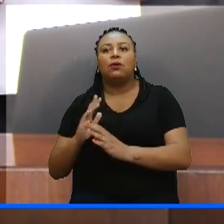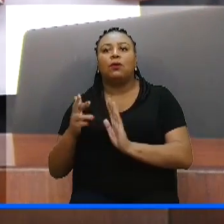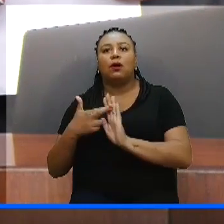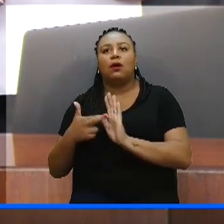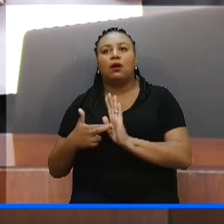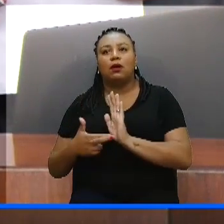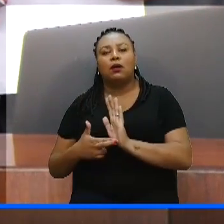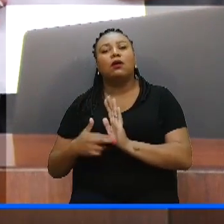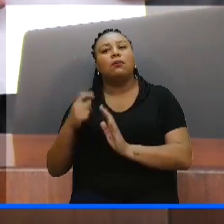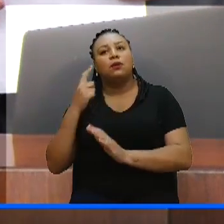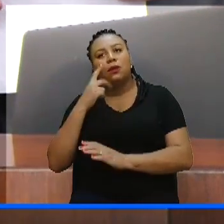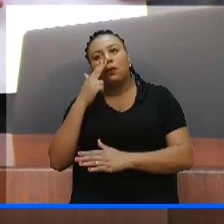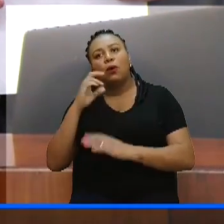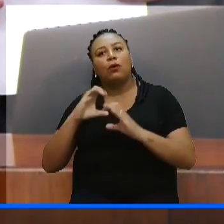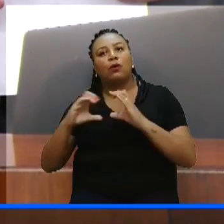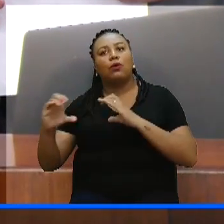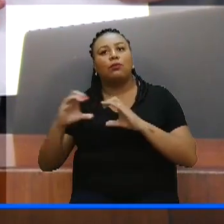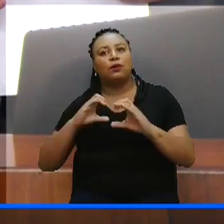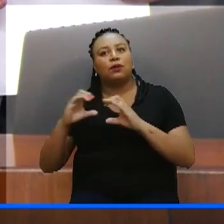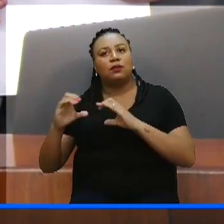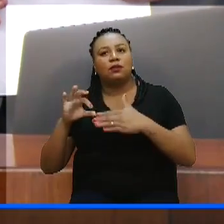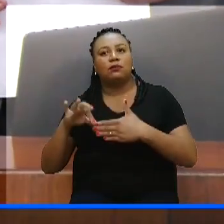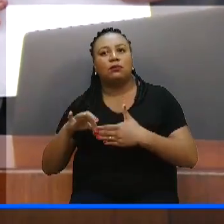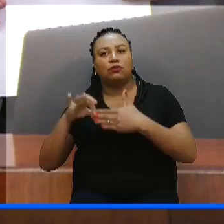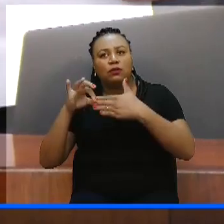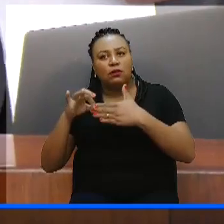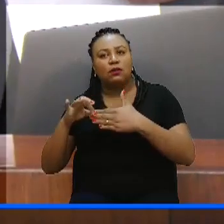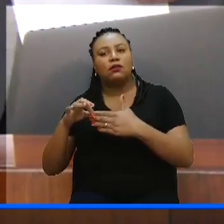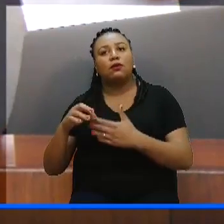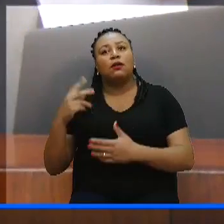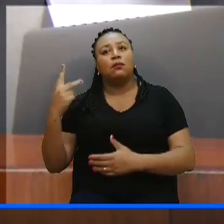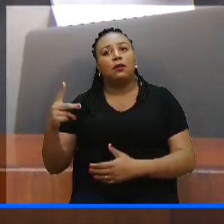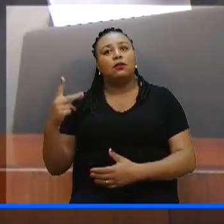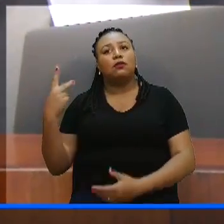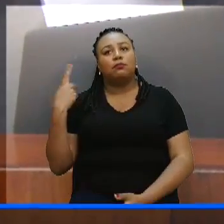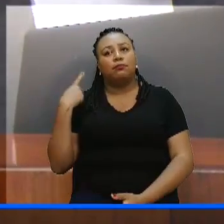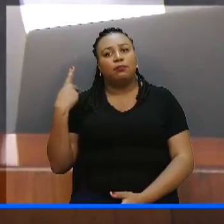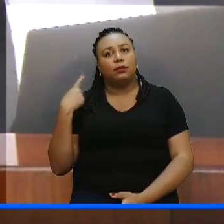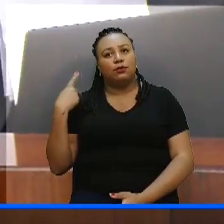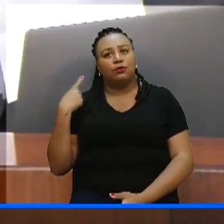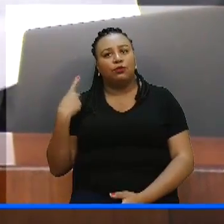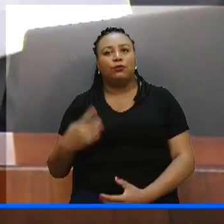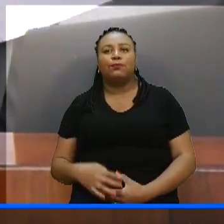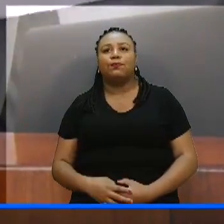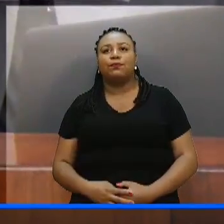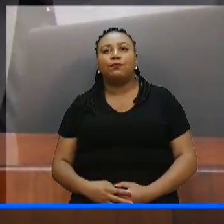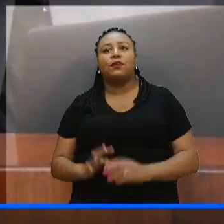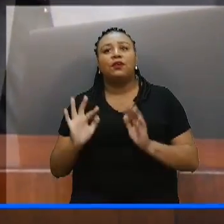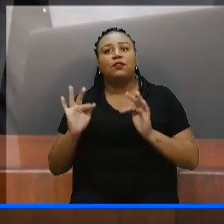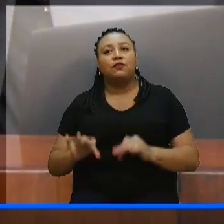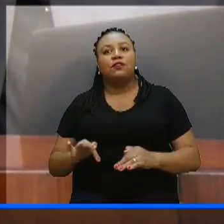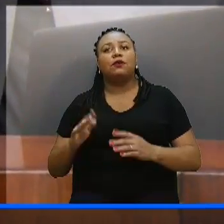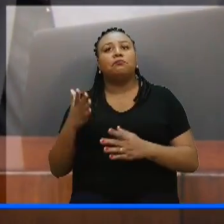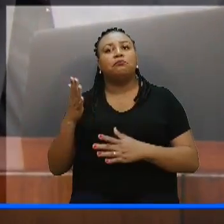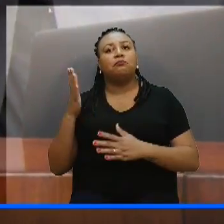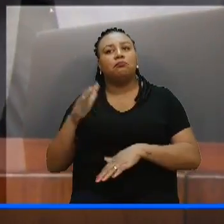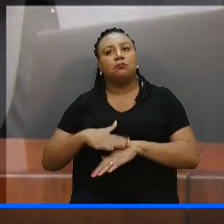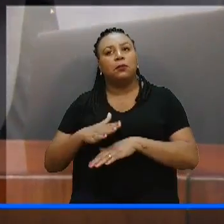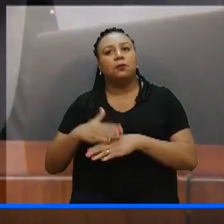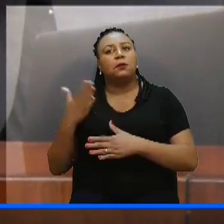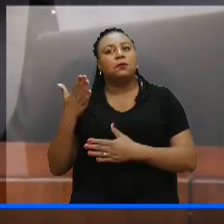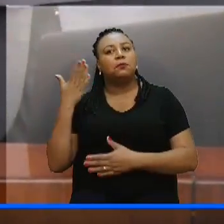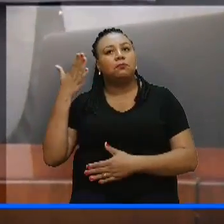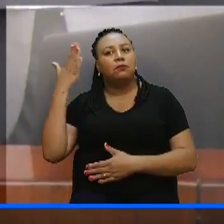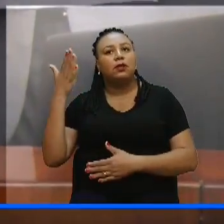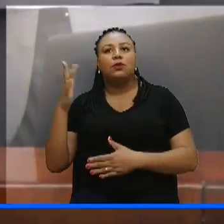sendo considerado comunicação de liderança para sua respectiva bancada terminado grande expediente não havendo